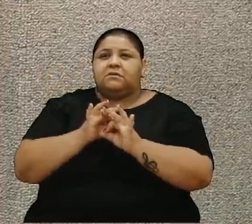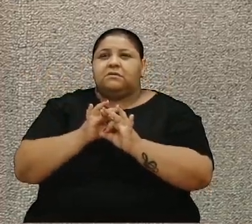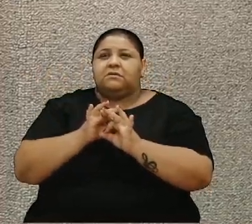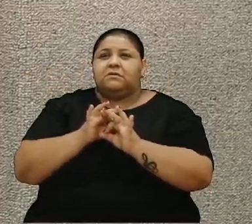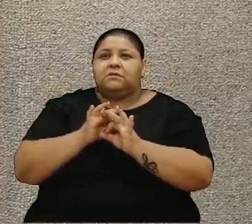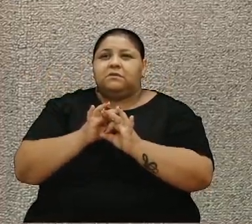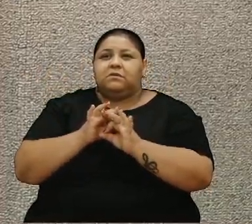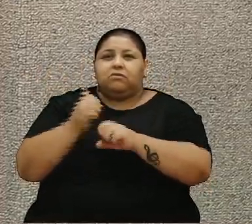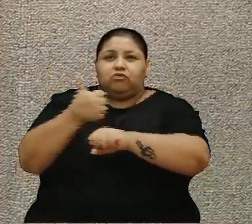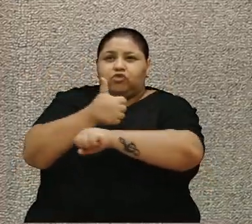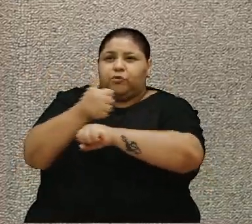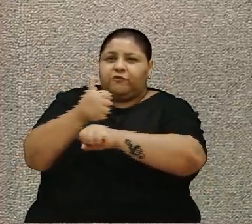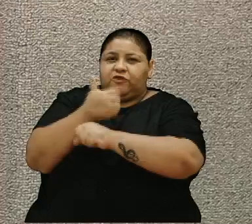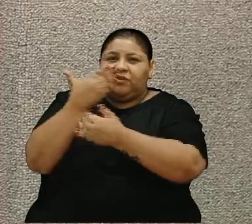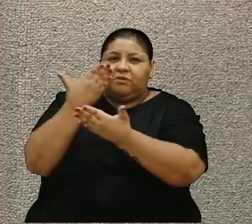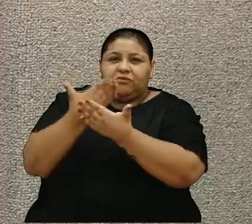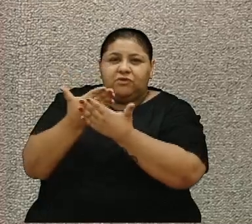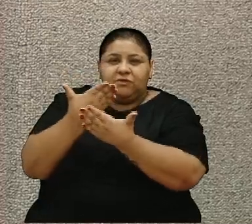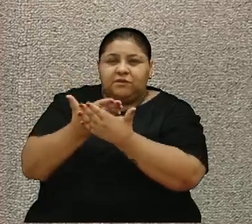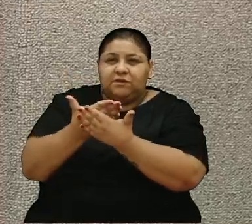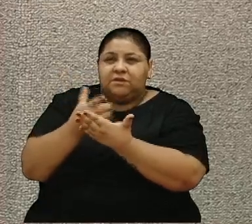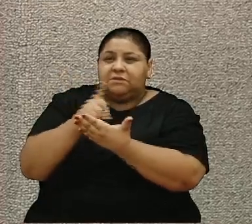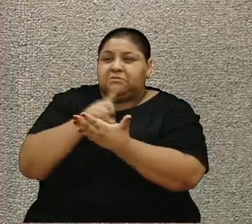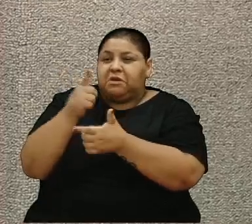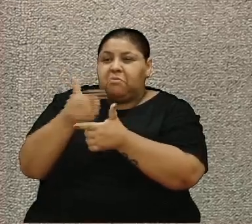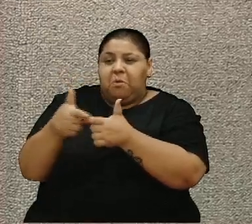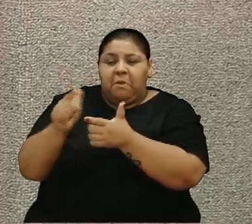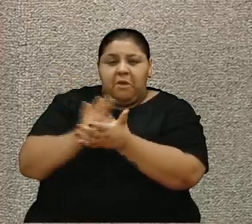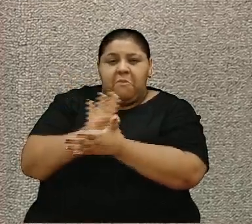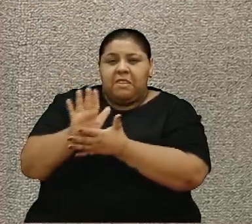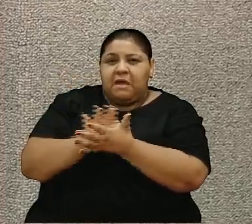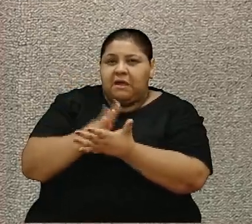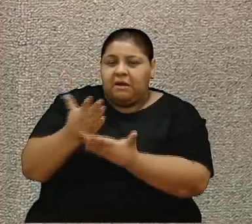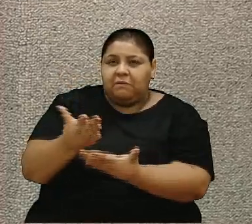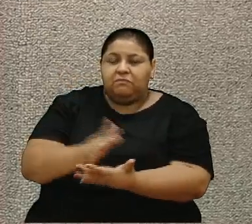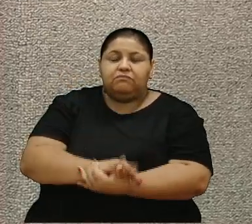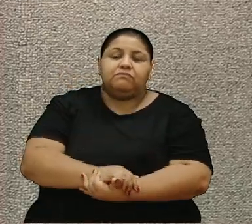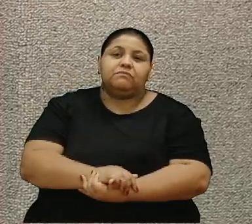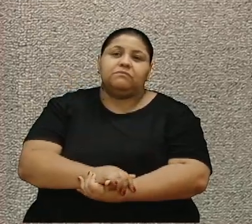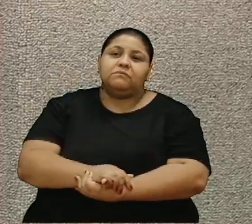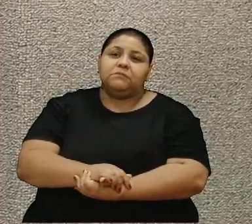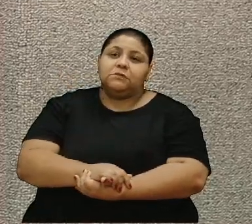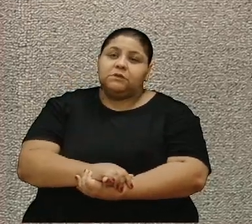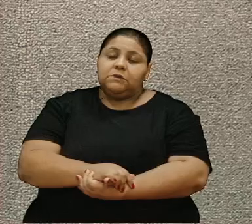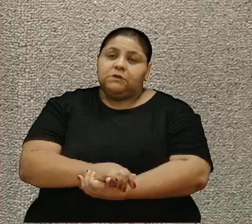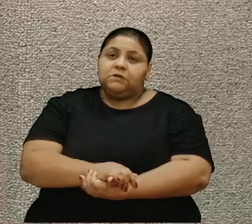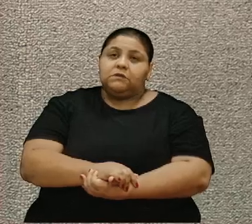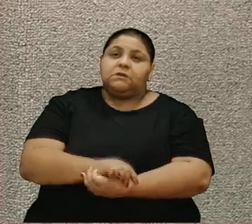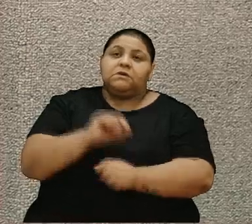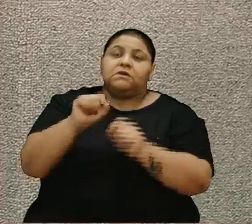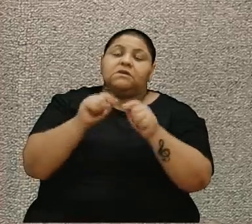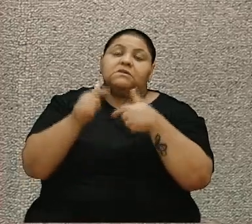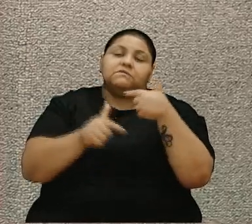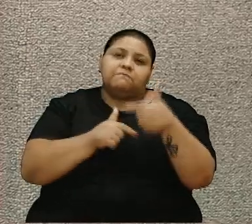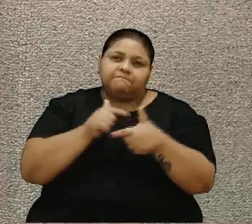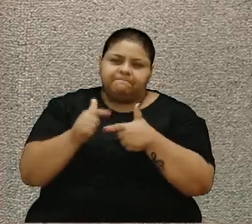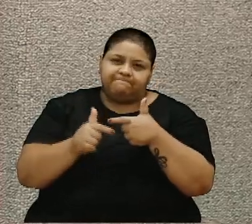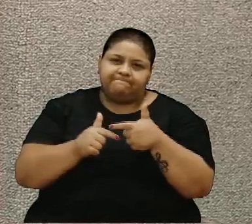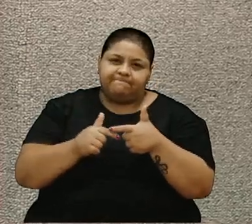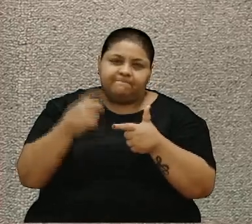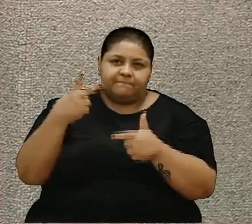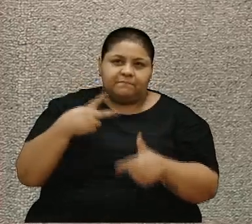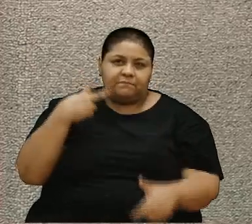já estudados, do ponto de vista de que não tem problema nenhum. E quem trabalha,